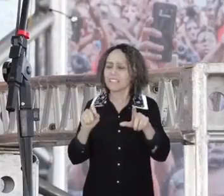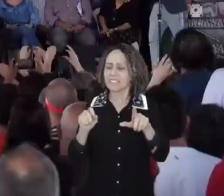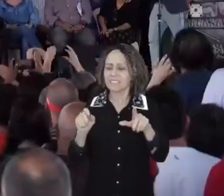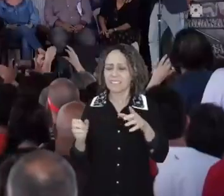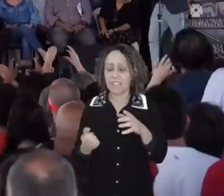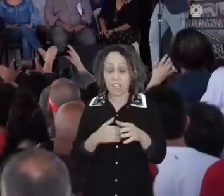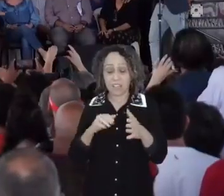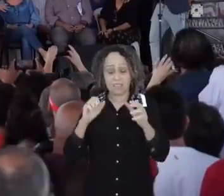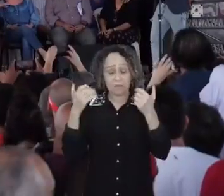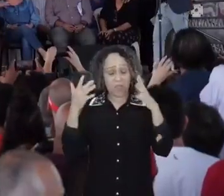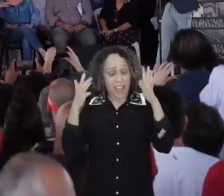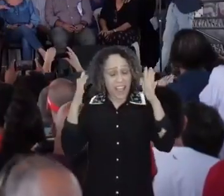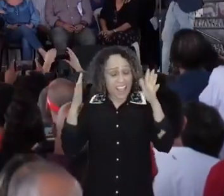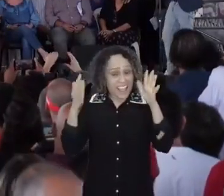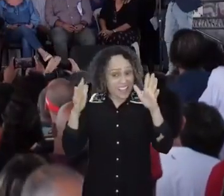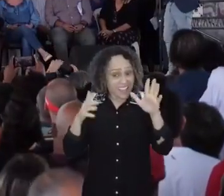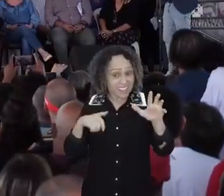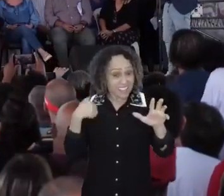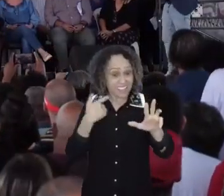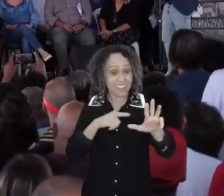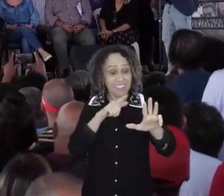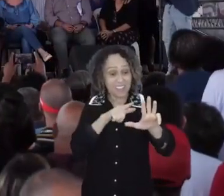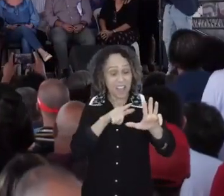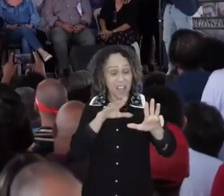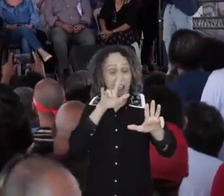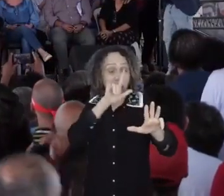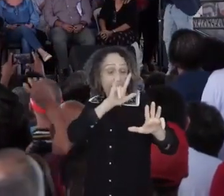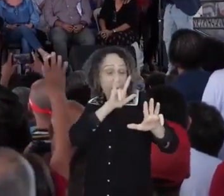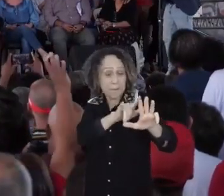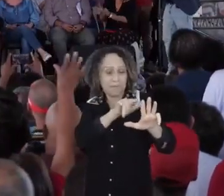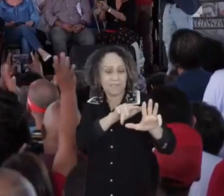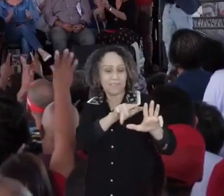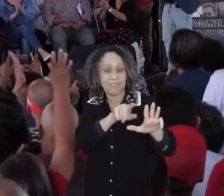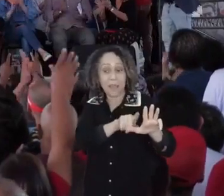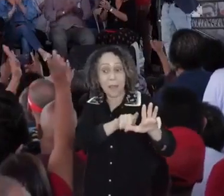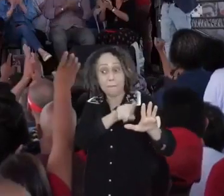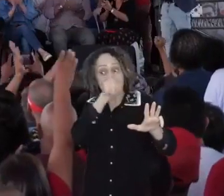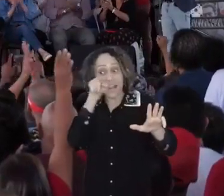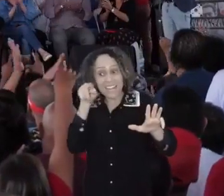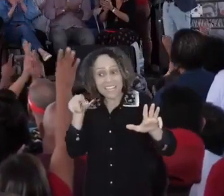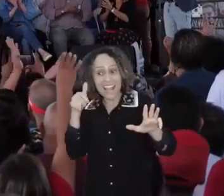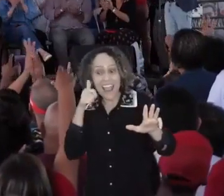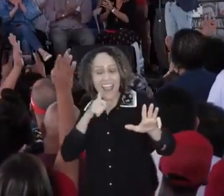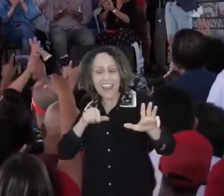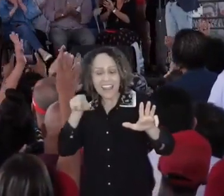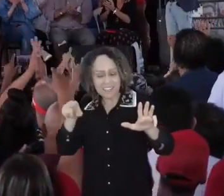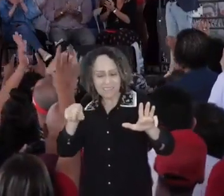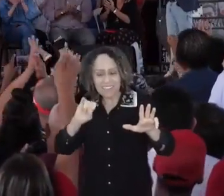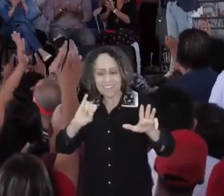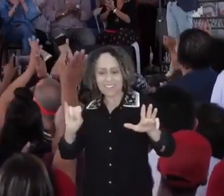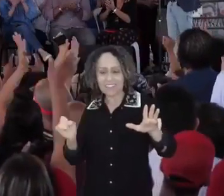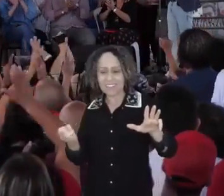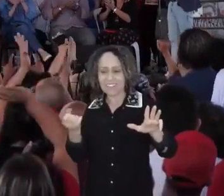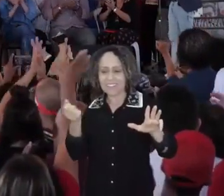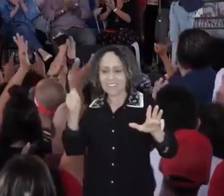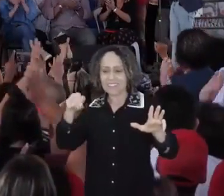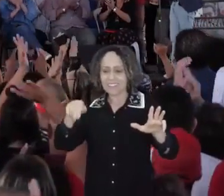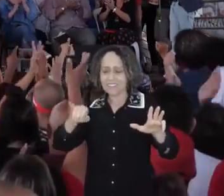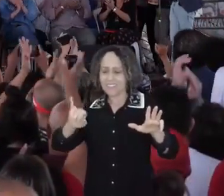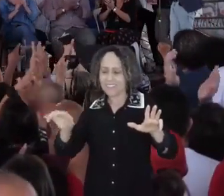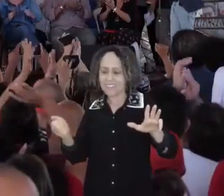mas quem cuida dele de perto é ela, que é a companheira Janja, que está aqui. Muitas palmas para essa mulher, que